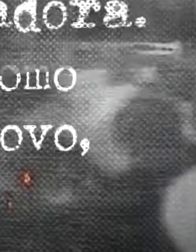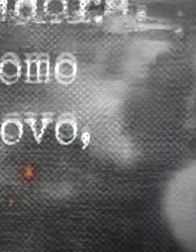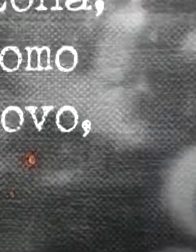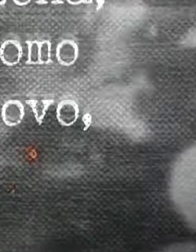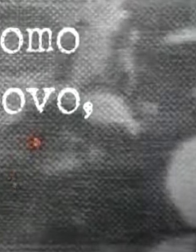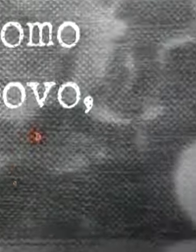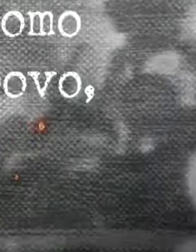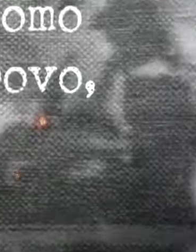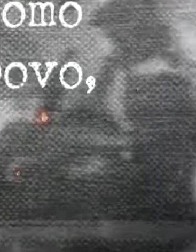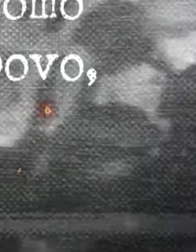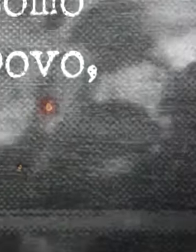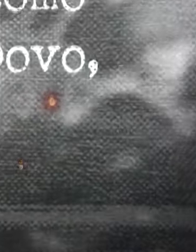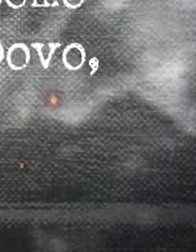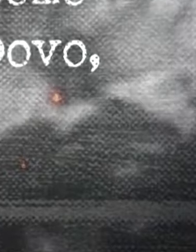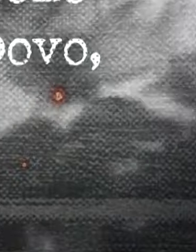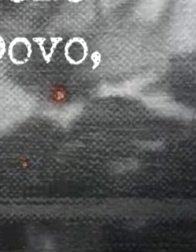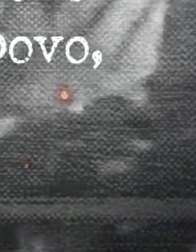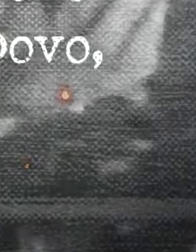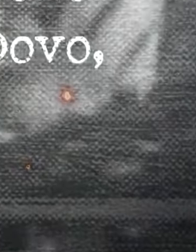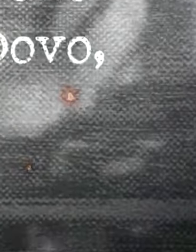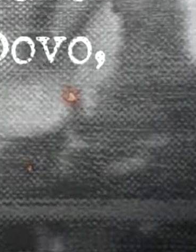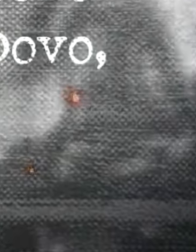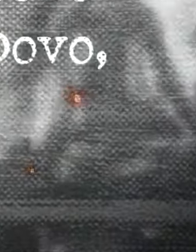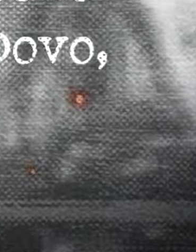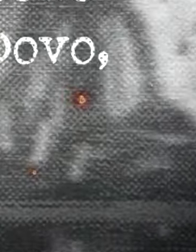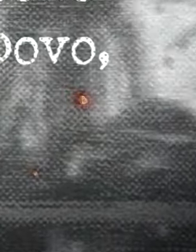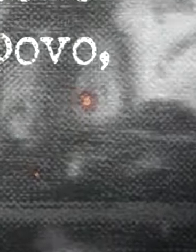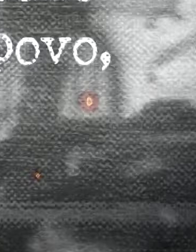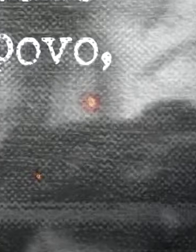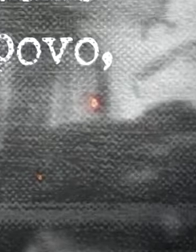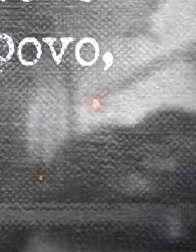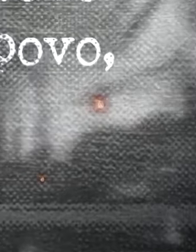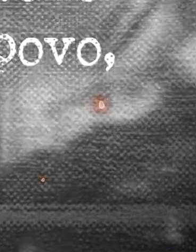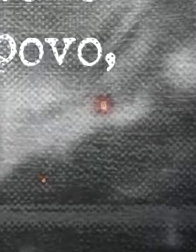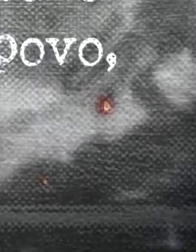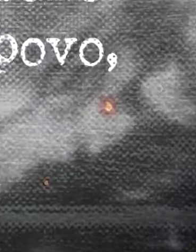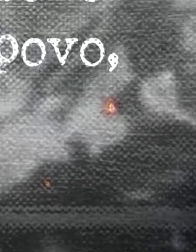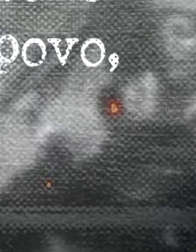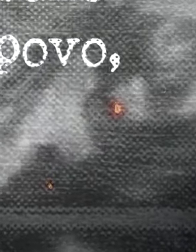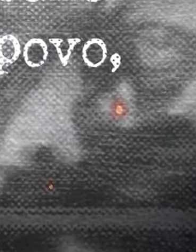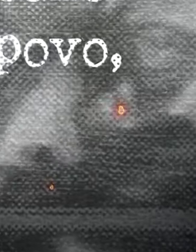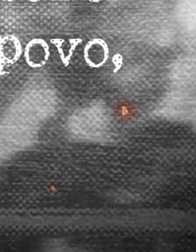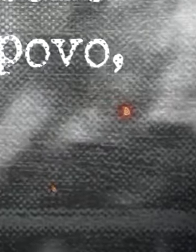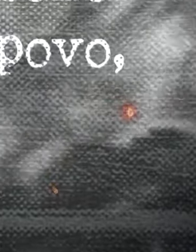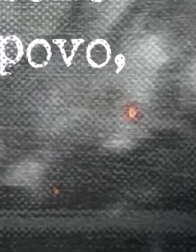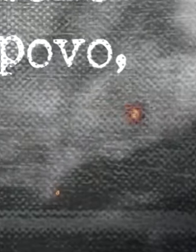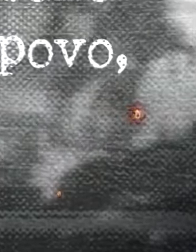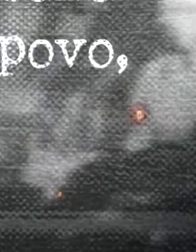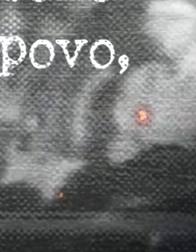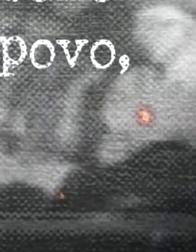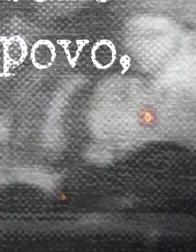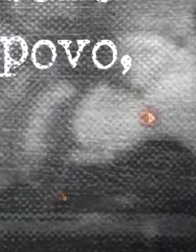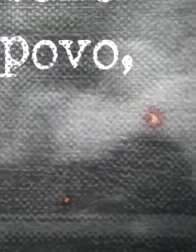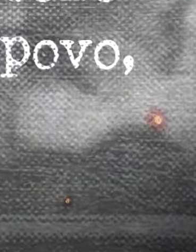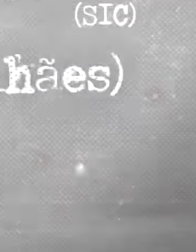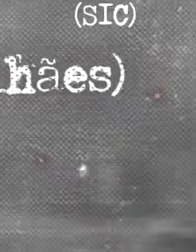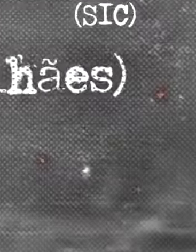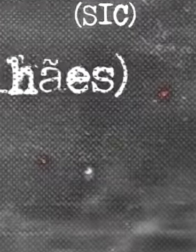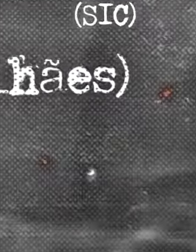trabalhadora. É que nós da UDN daquela zona sempre vimos a política como instrumento de servir o